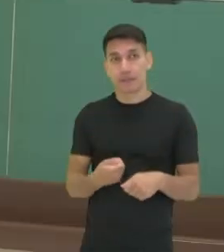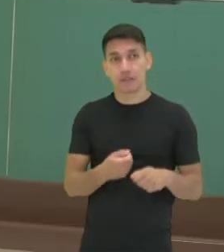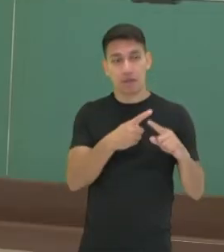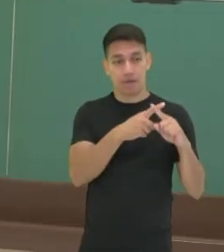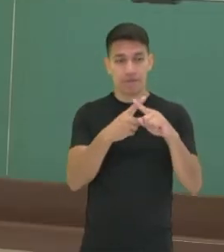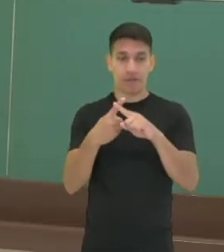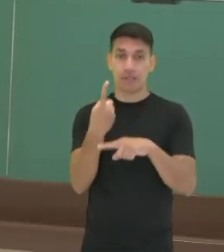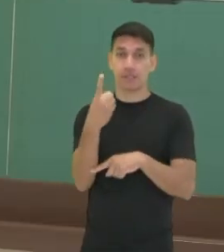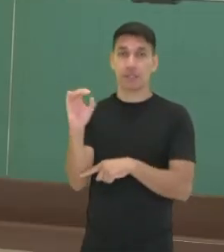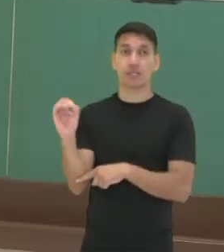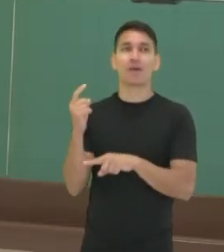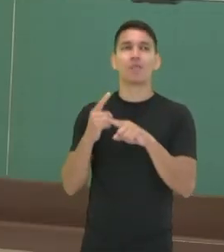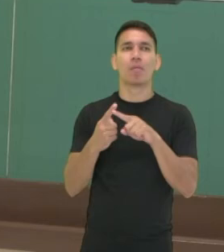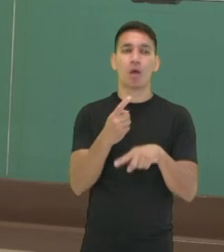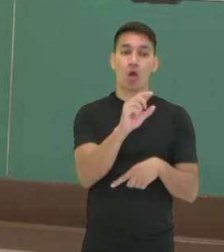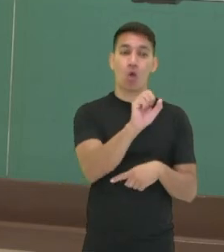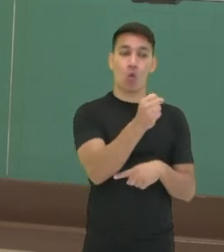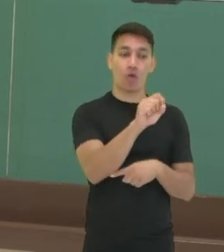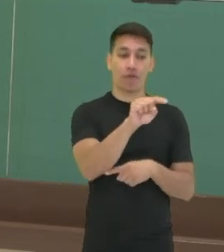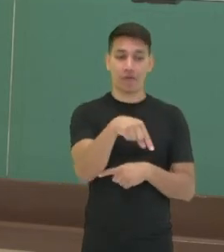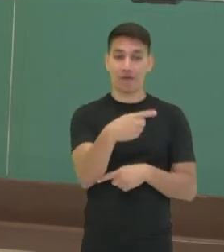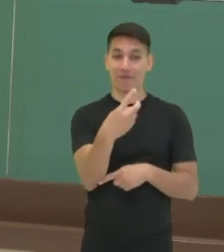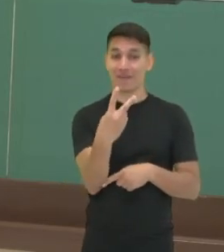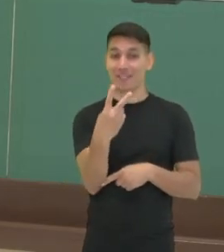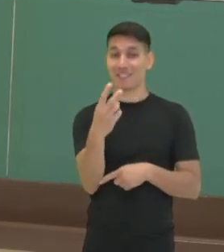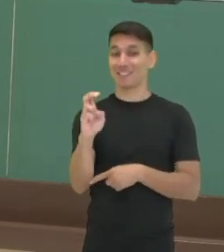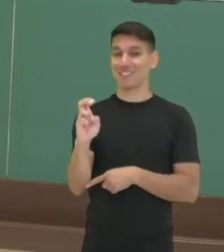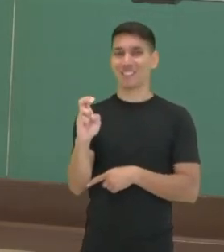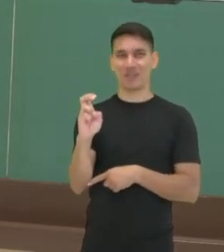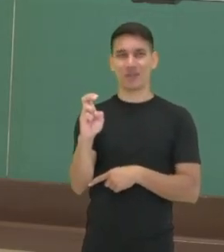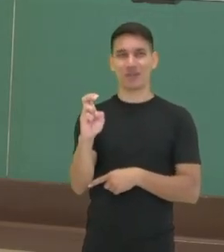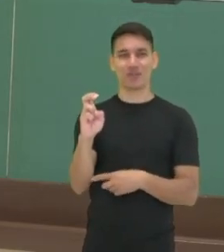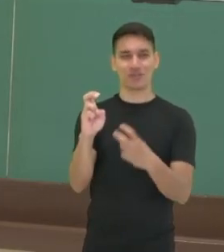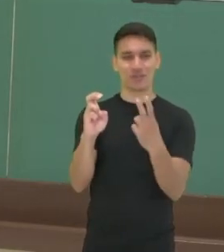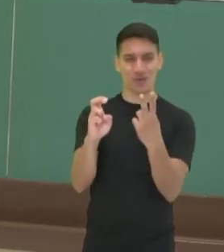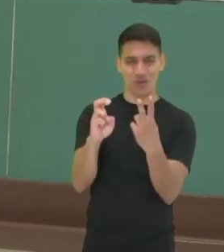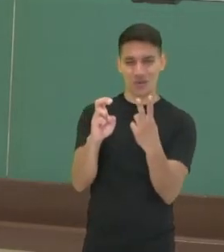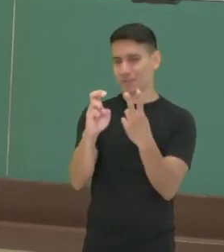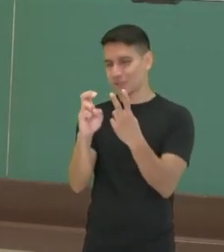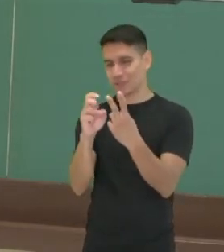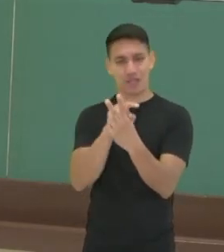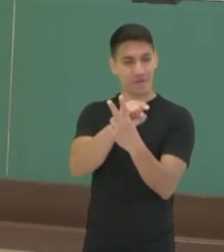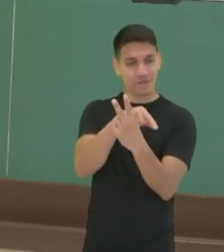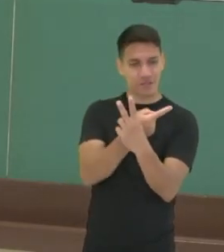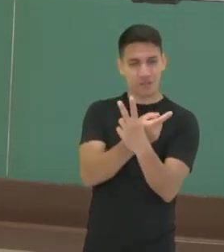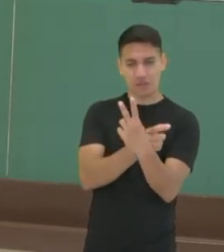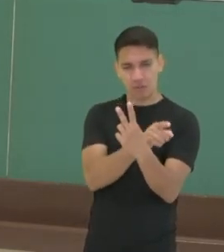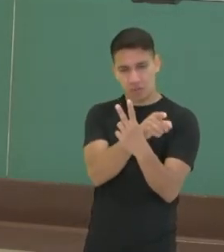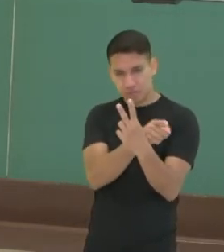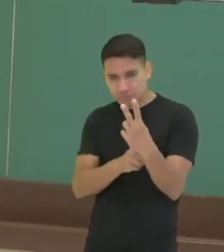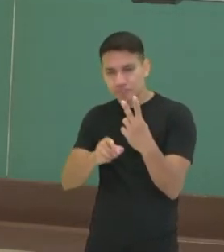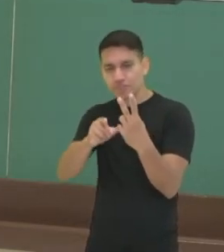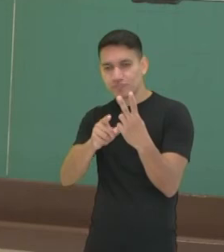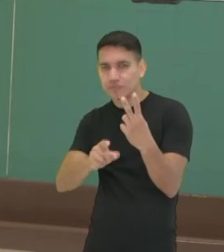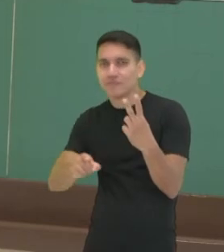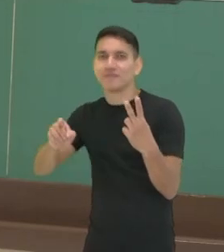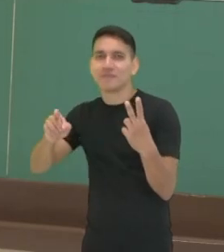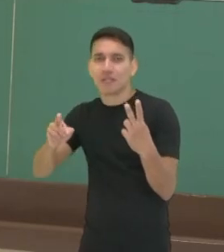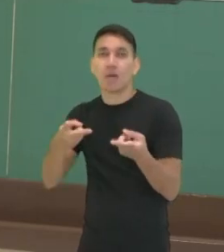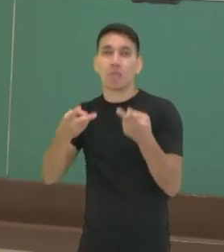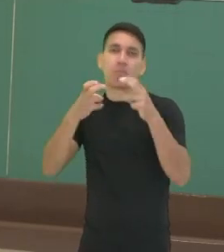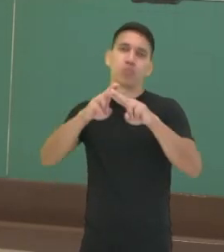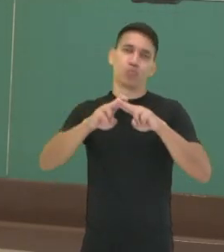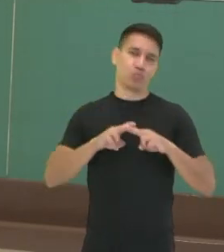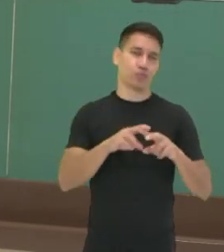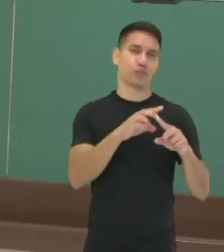né? Porque a gente tem ali 8,25, então eu tenho duas casinhas, né? Depois da vírgula. Então, vamos multiplicar por 100, né? 2 zeros.